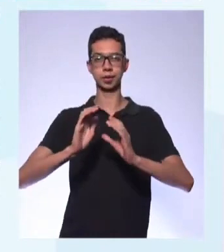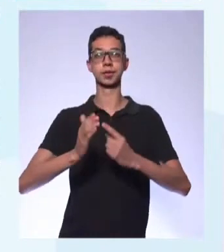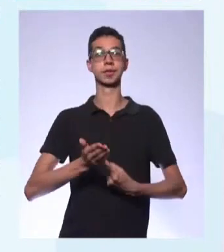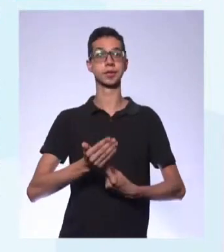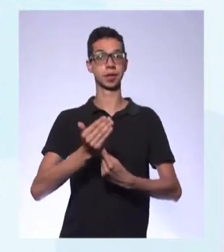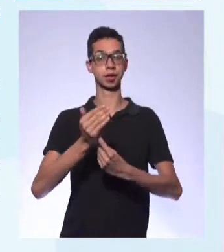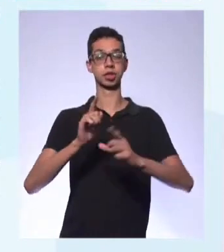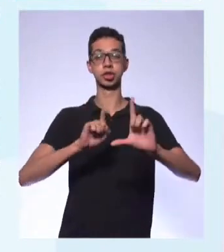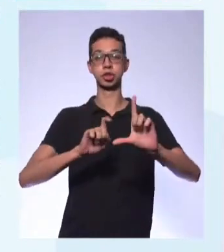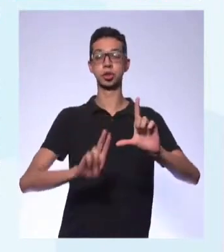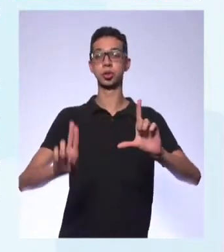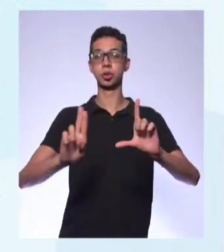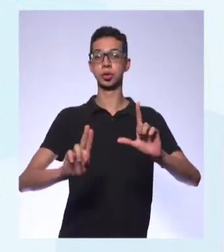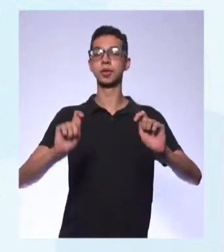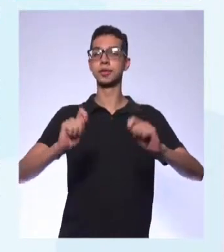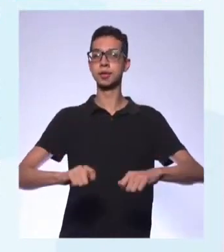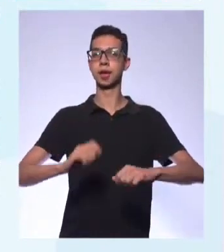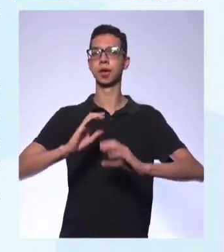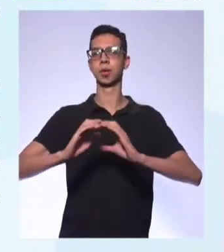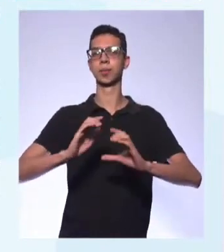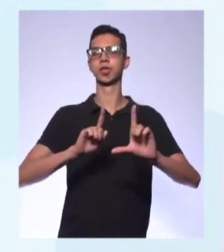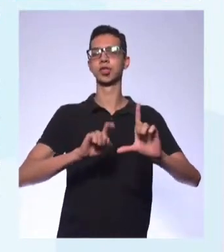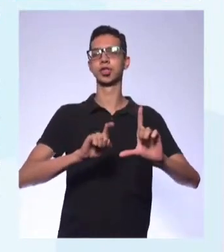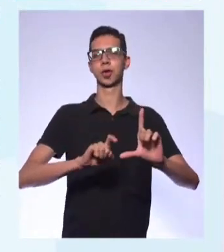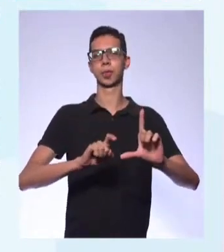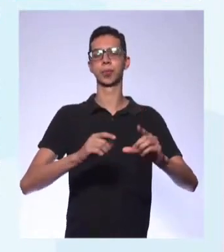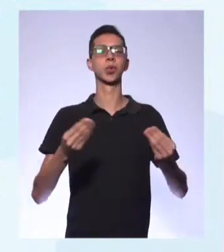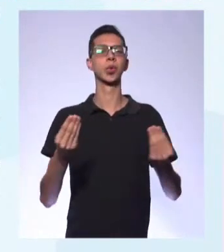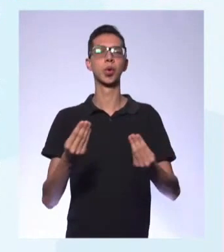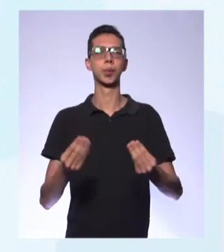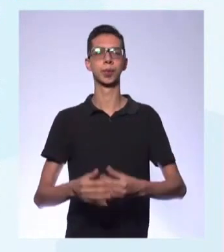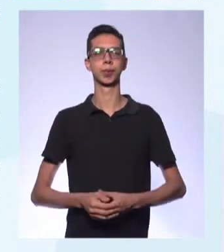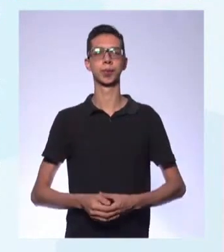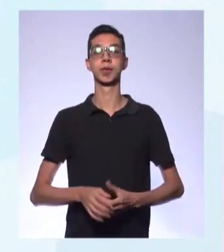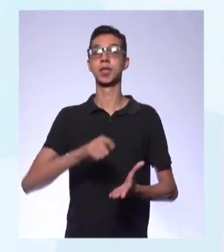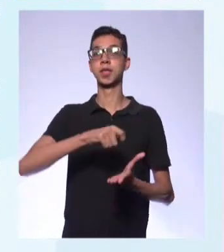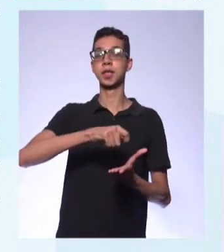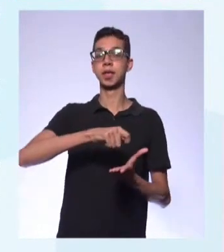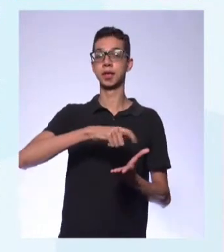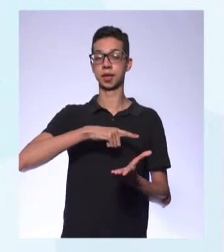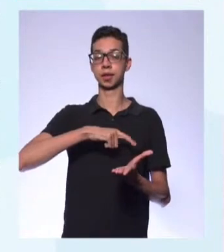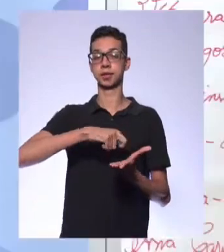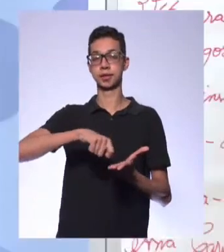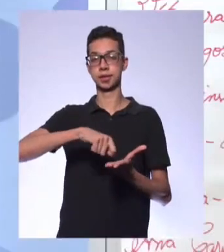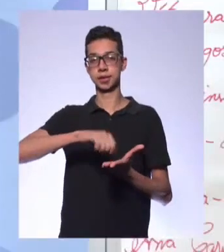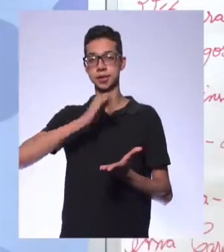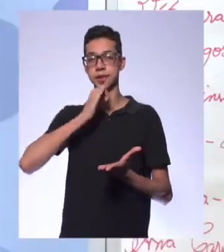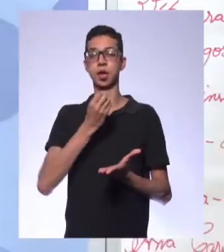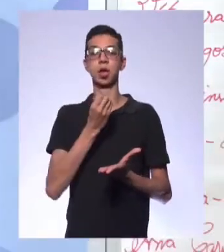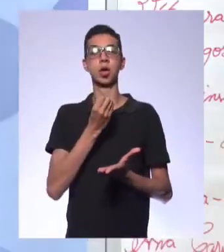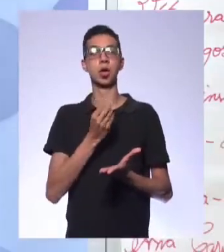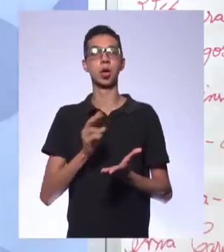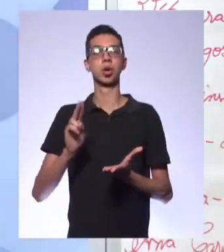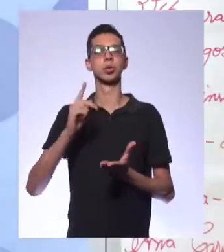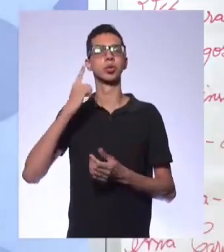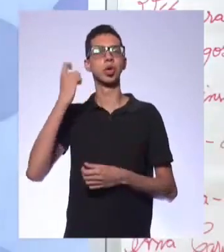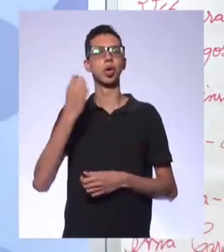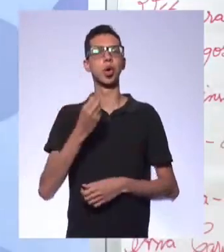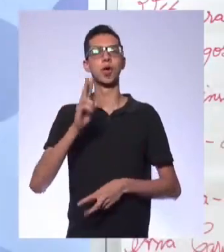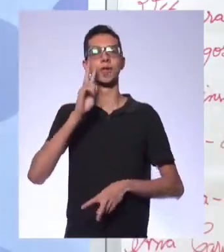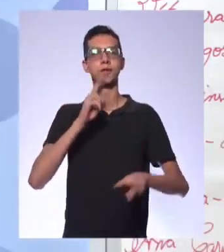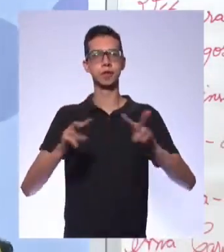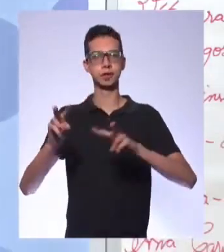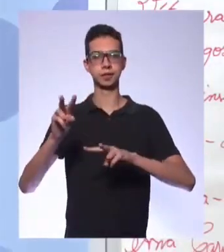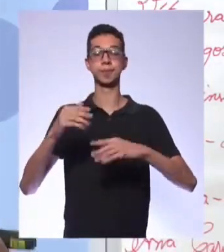a distribuição ou a comunicação digital das obras intelectuais, escritas, sonoras ou visuais, tá? Então, a mídia